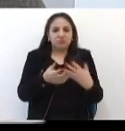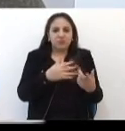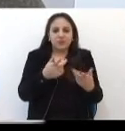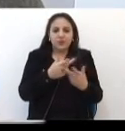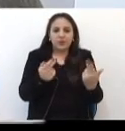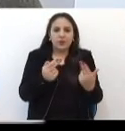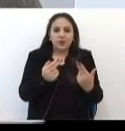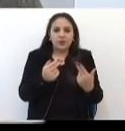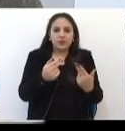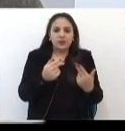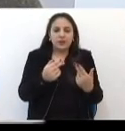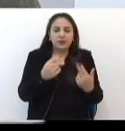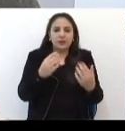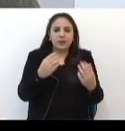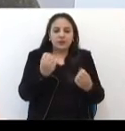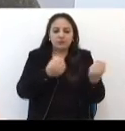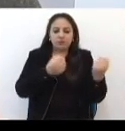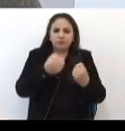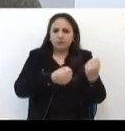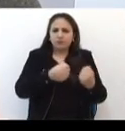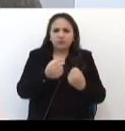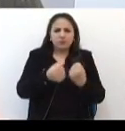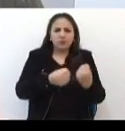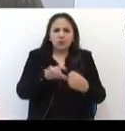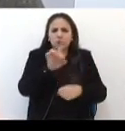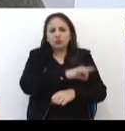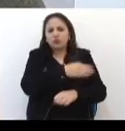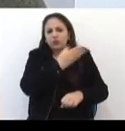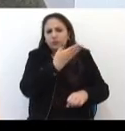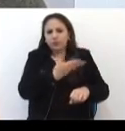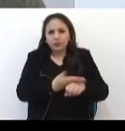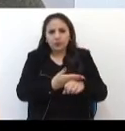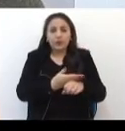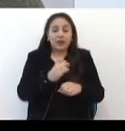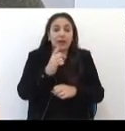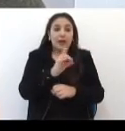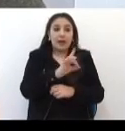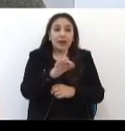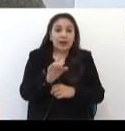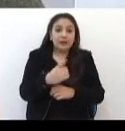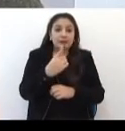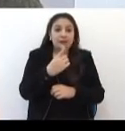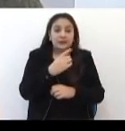qualquer veículo que anda o dia inteiro, né? A